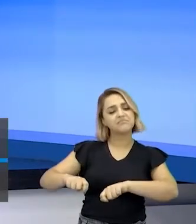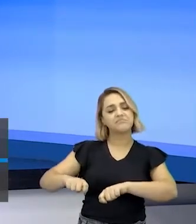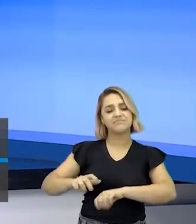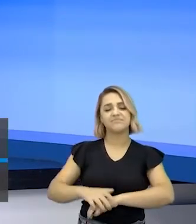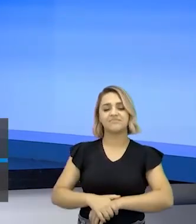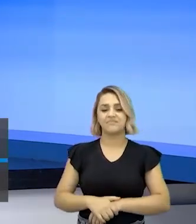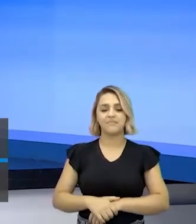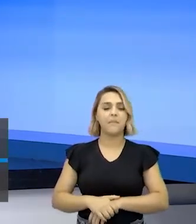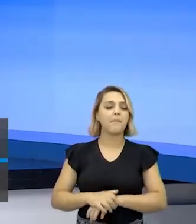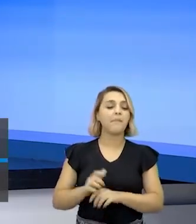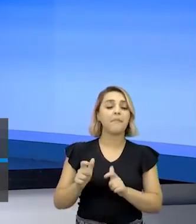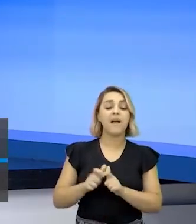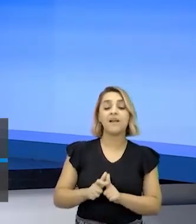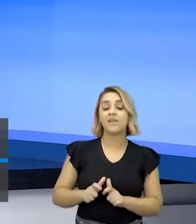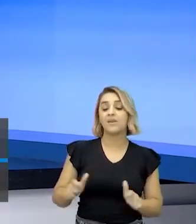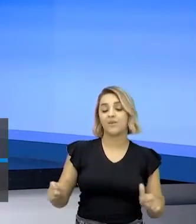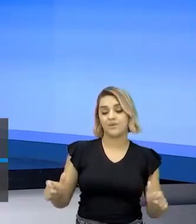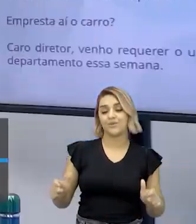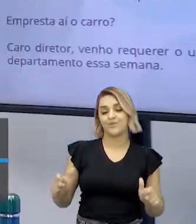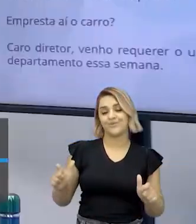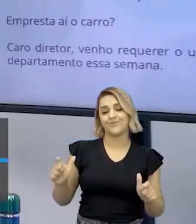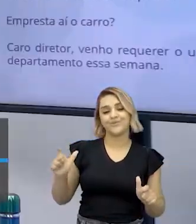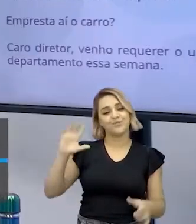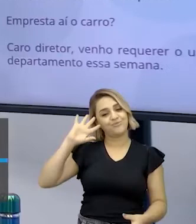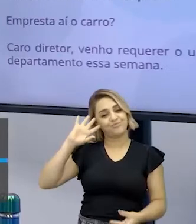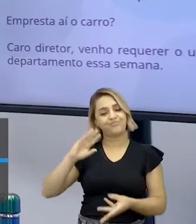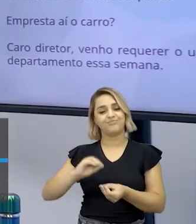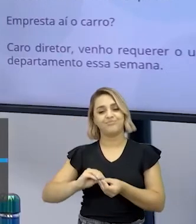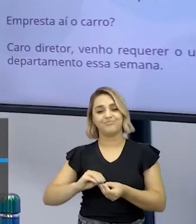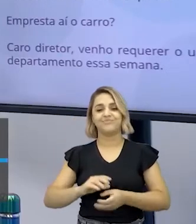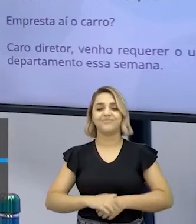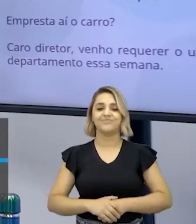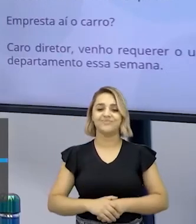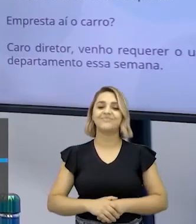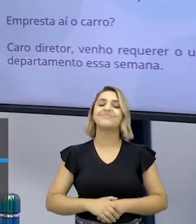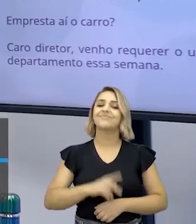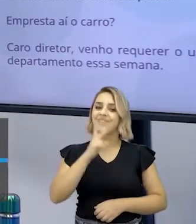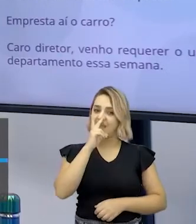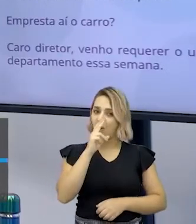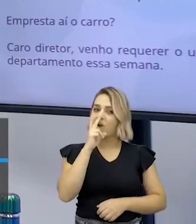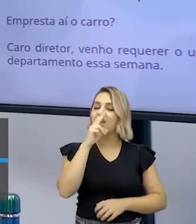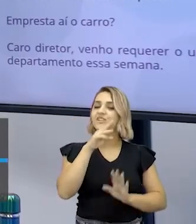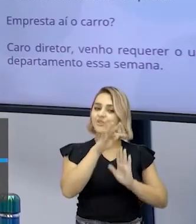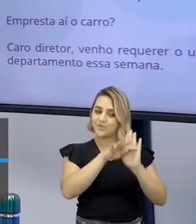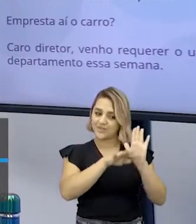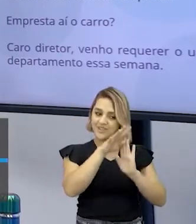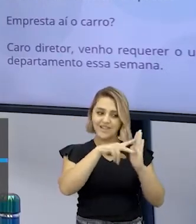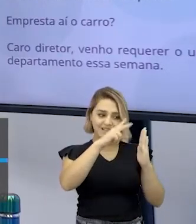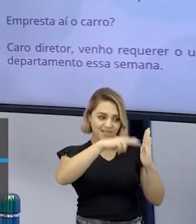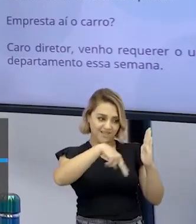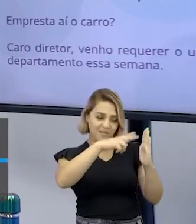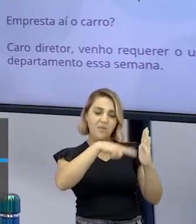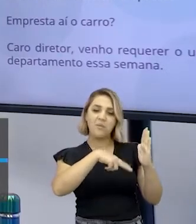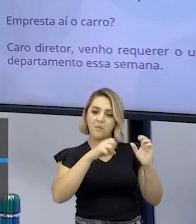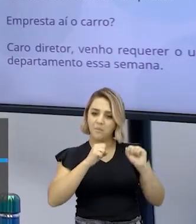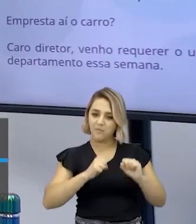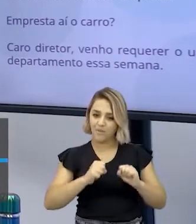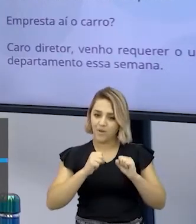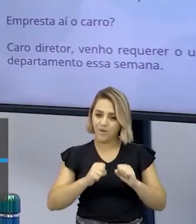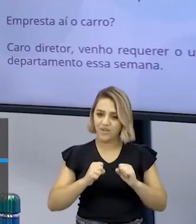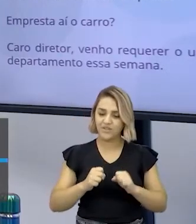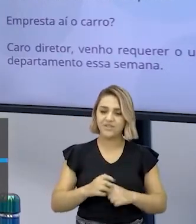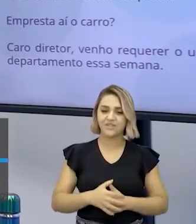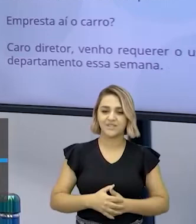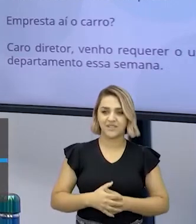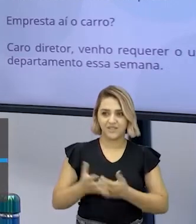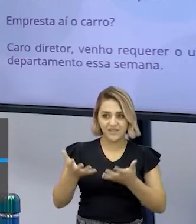fácil ali inverter. Sim. Acho que a gente pode até fazer a leitura do texto para eles. Acho que se encaixa agora. Você não quer fazer a última primeiro ou já quer fazer o texto? A